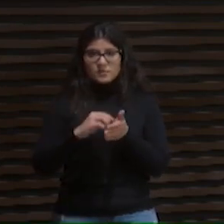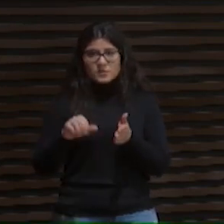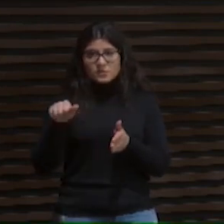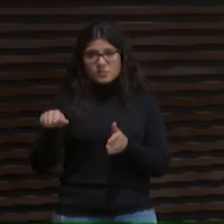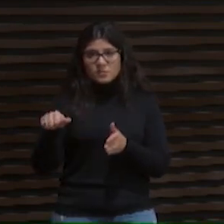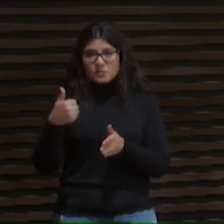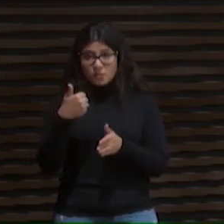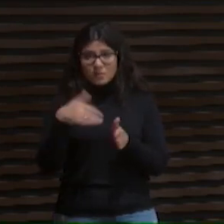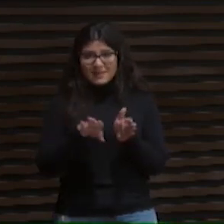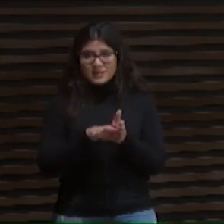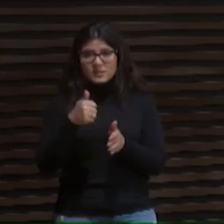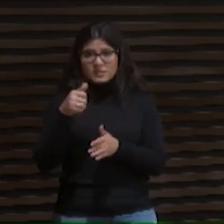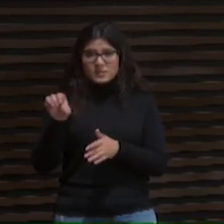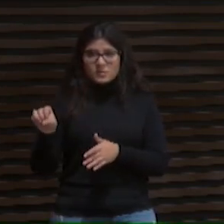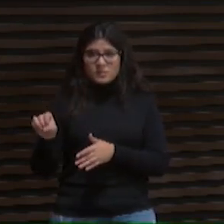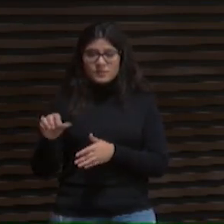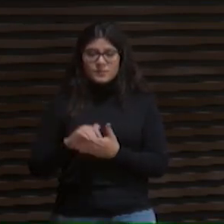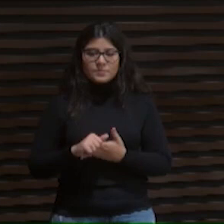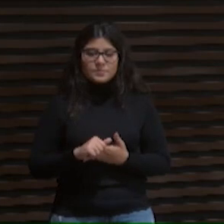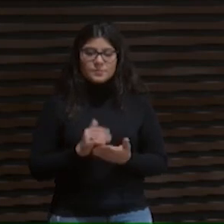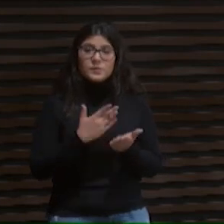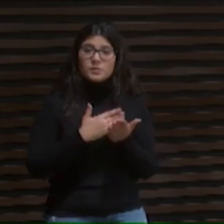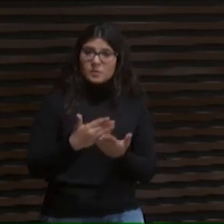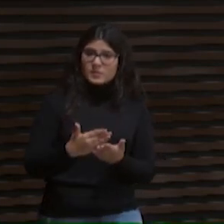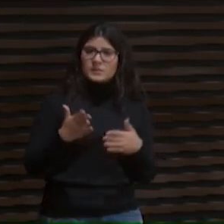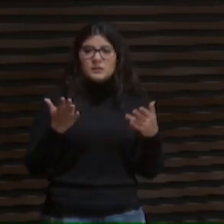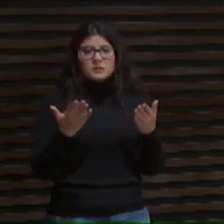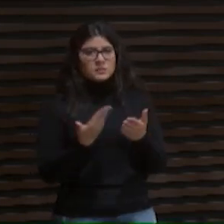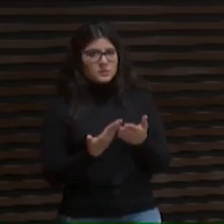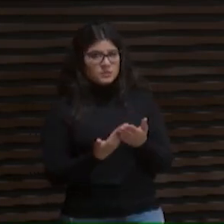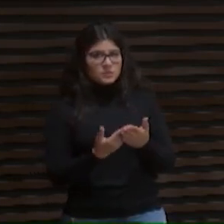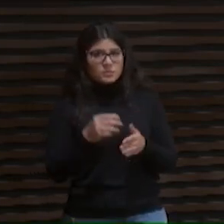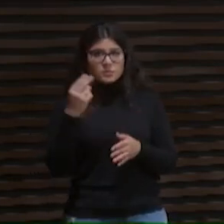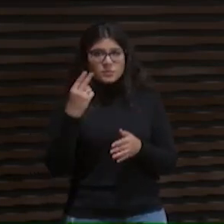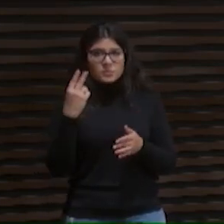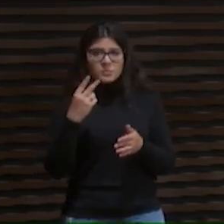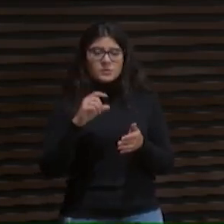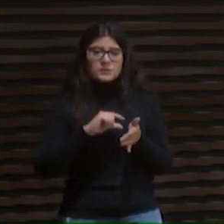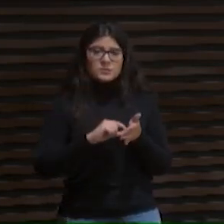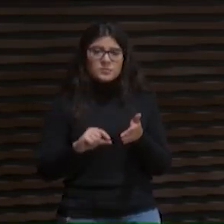Mas vamos começar aqui, então, essa futura devocional com os 2 primeiros versículos. Vamos ler.